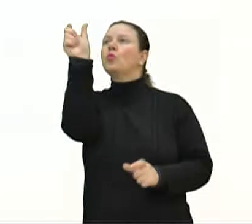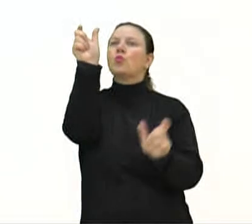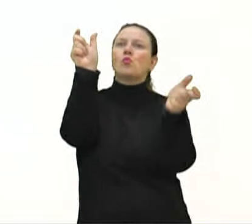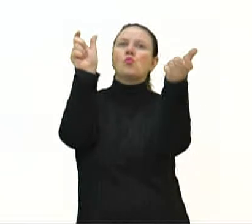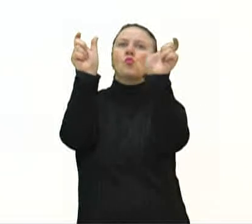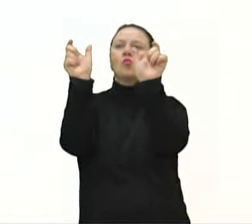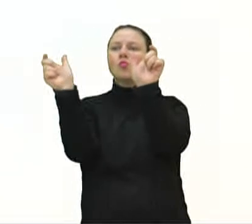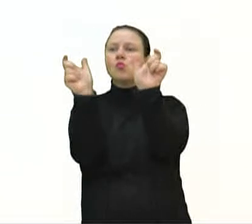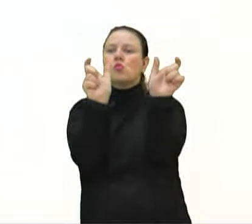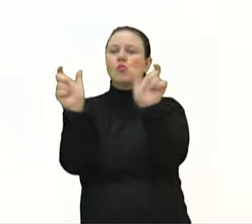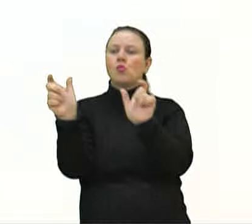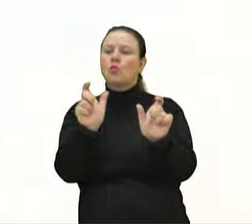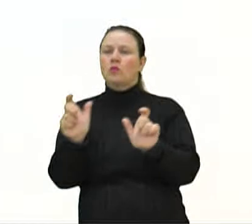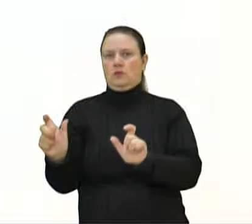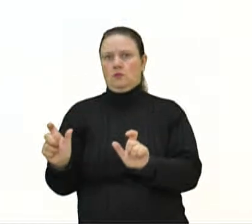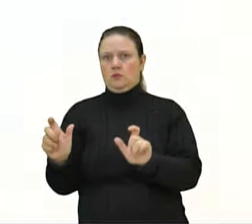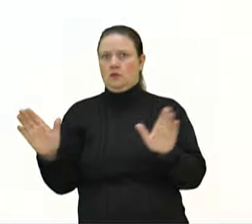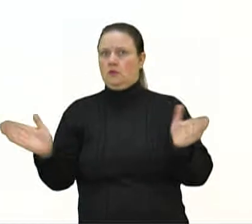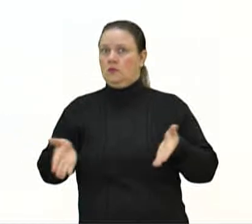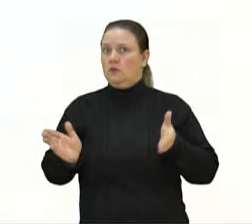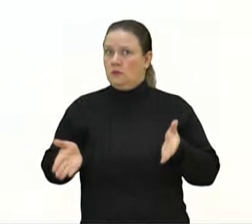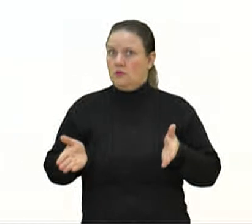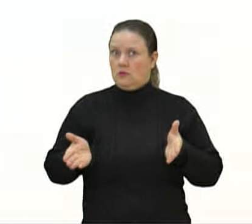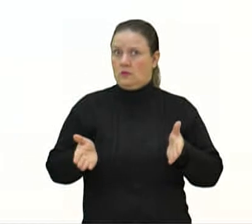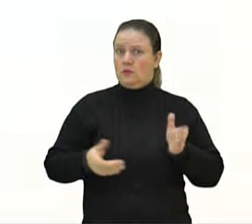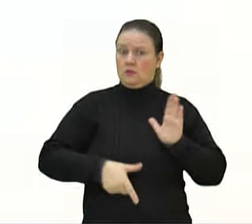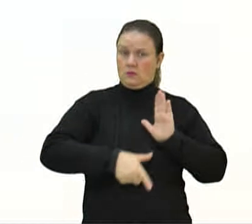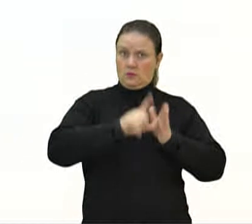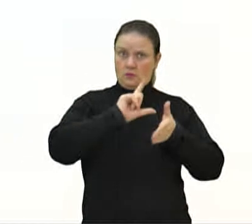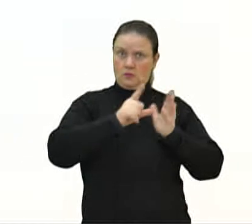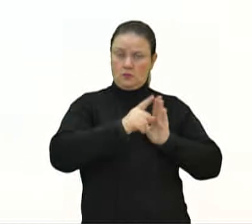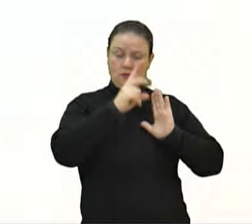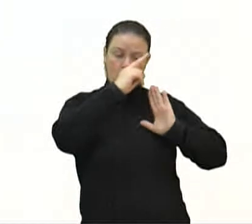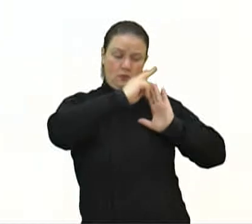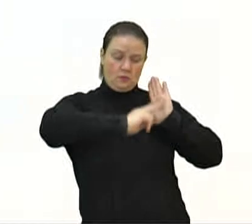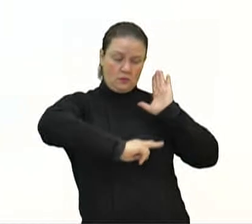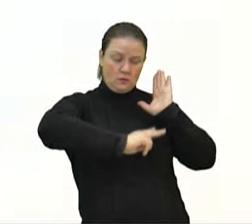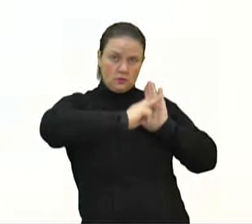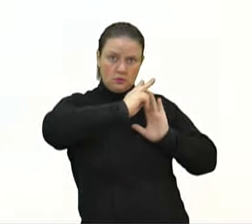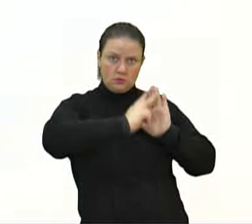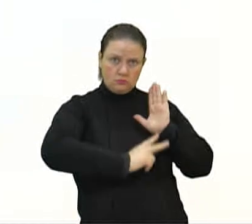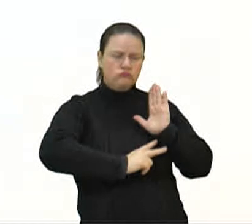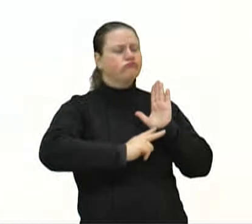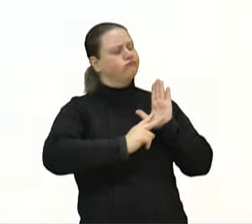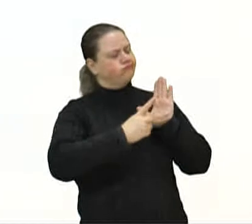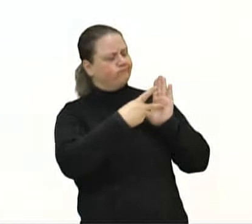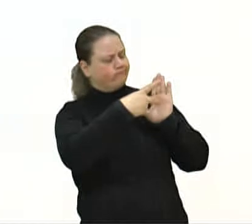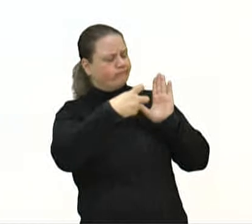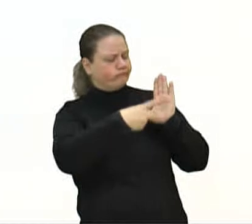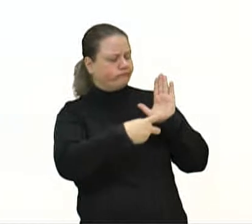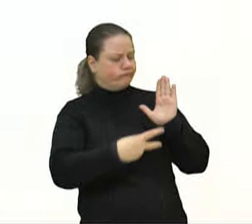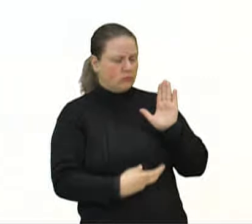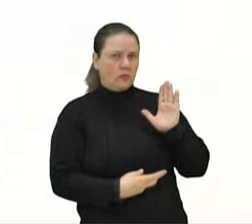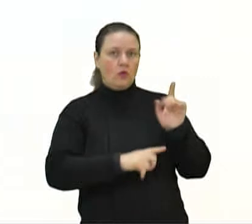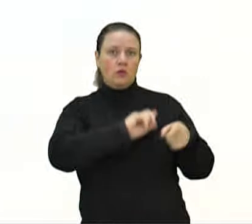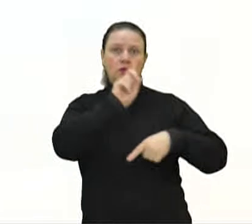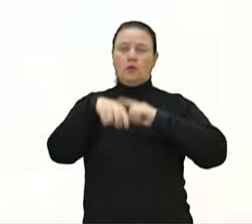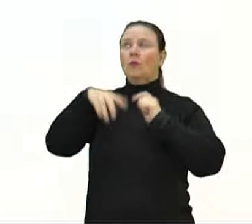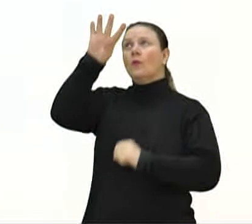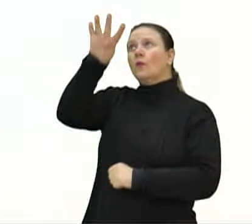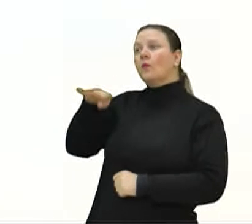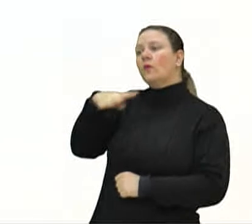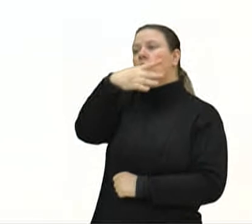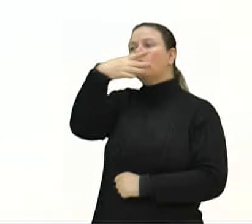levar e como los quiere. Então, vocês vão ler esse diálogo aqui, esse trecho do nosso diálogo, e vão marcar aqui